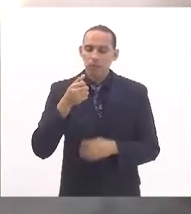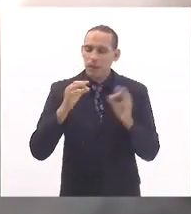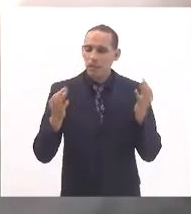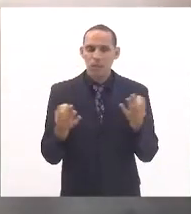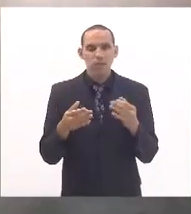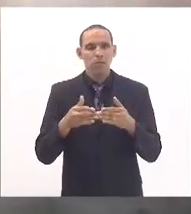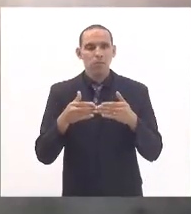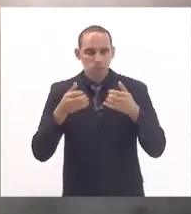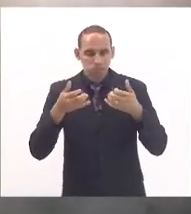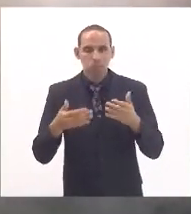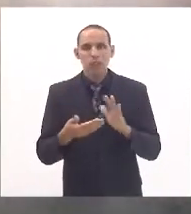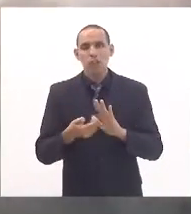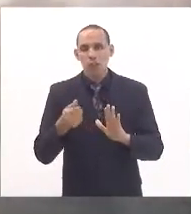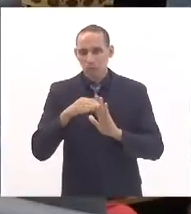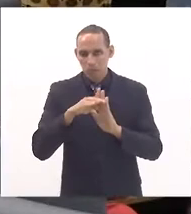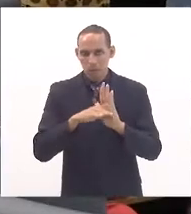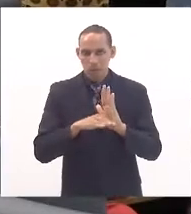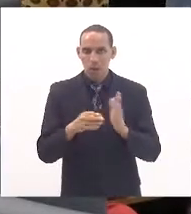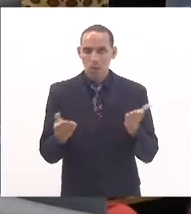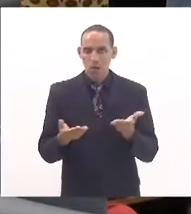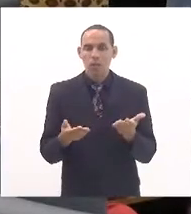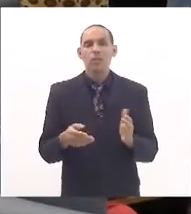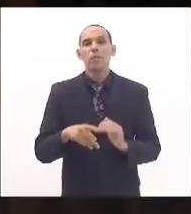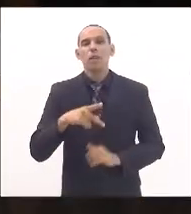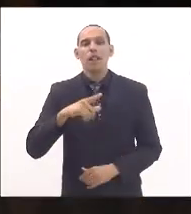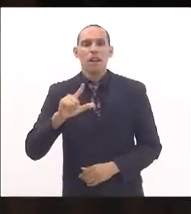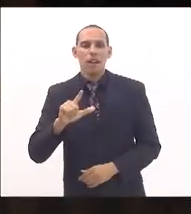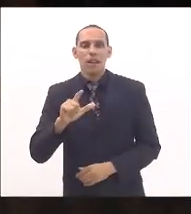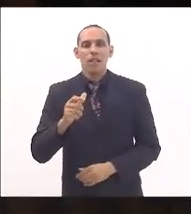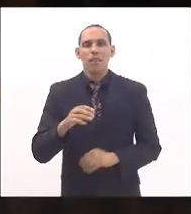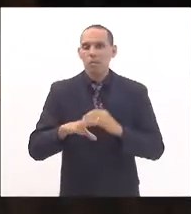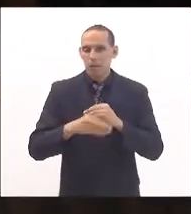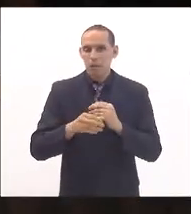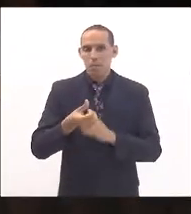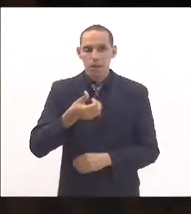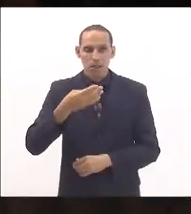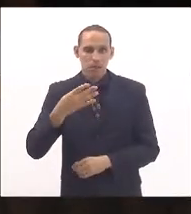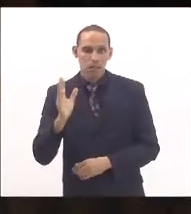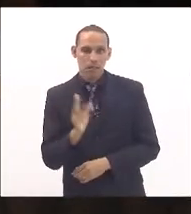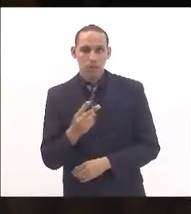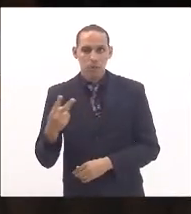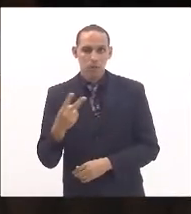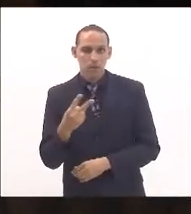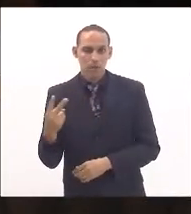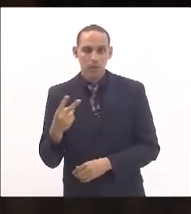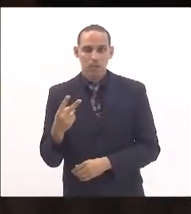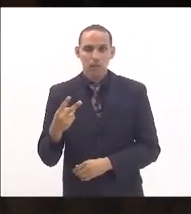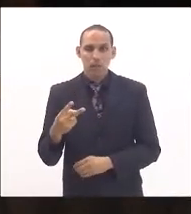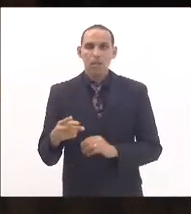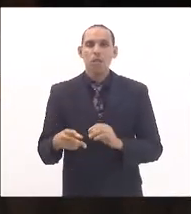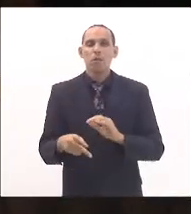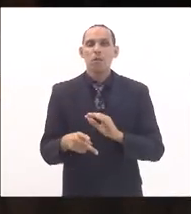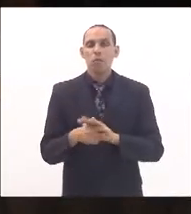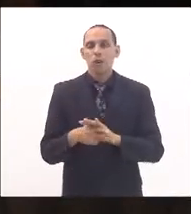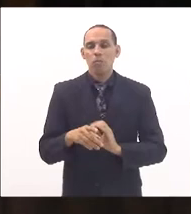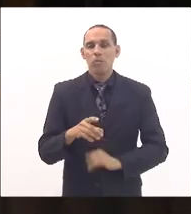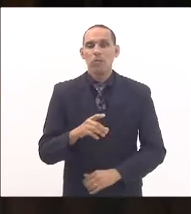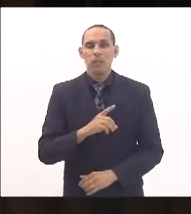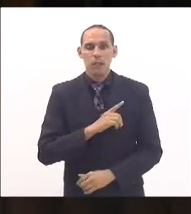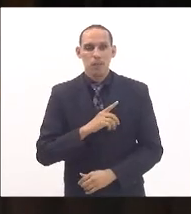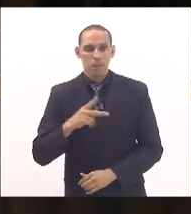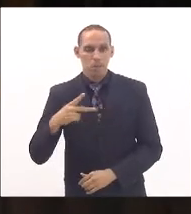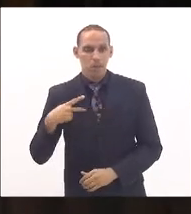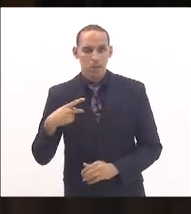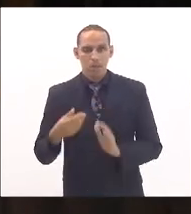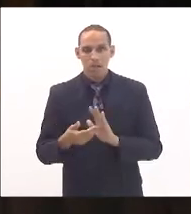presidente. Retirado okay. De pauta do dia de hoje. Então, o projeto de lei complementar 6422, da autoria da Defensoria, está tirado